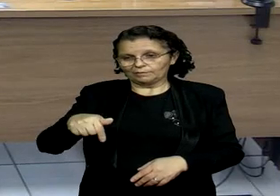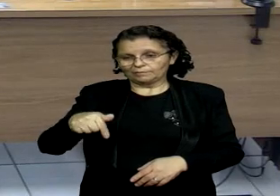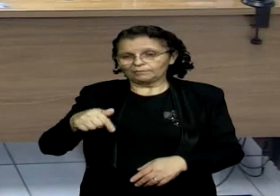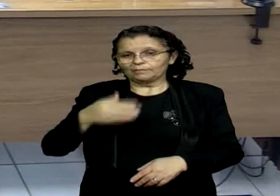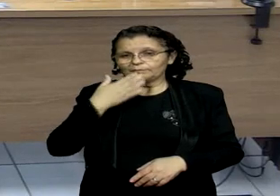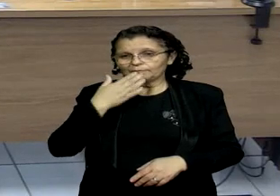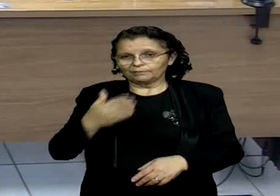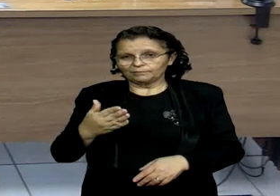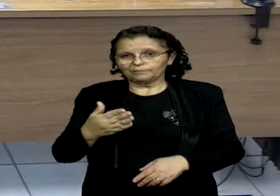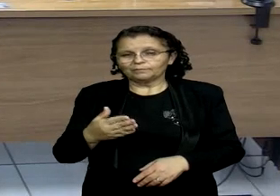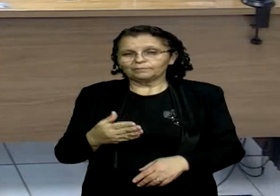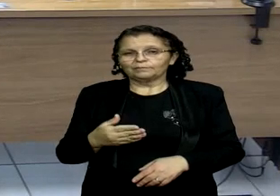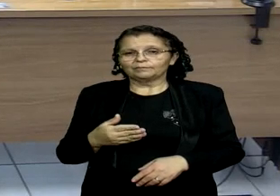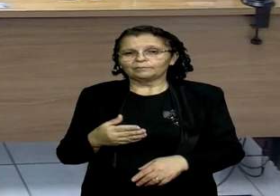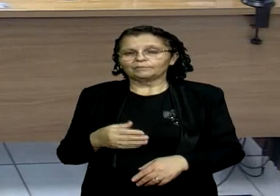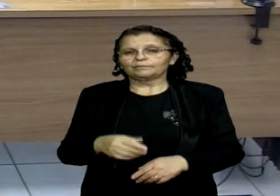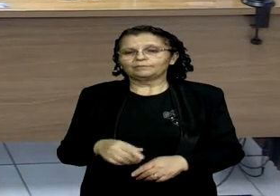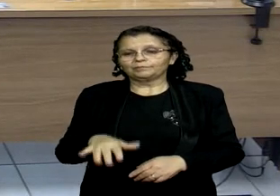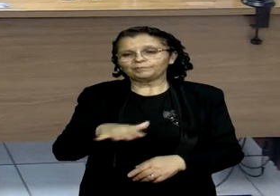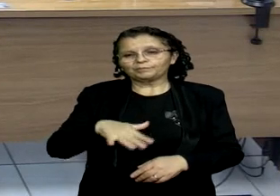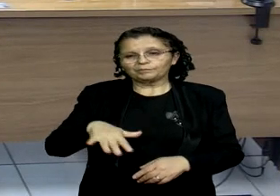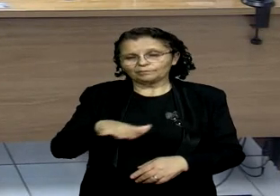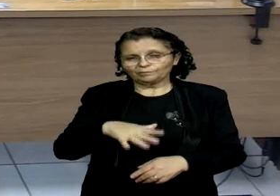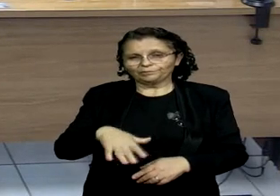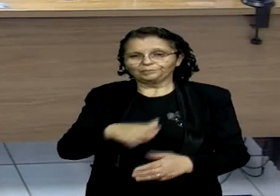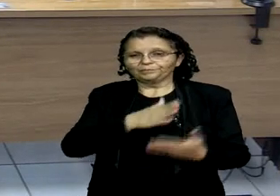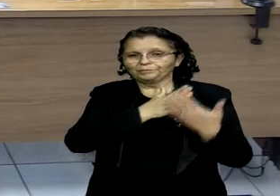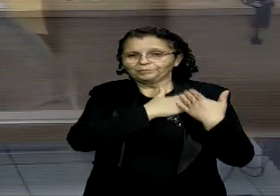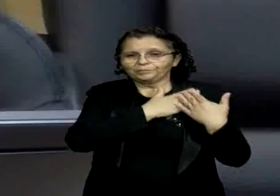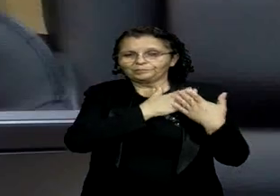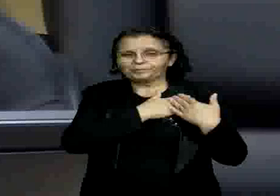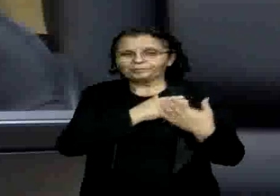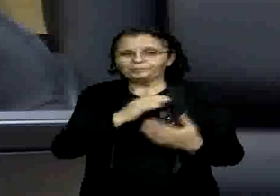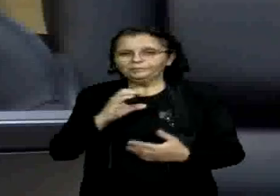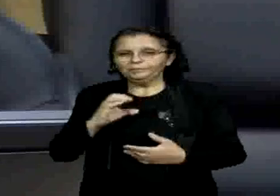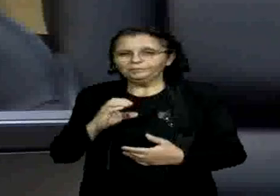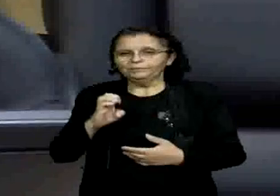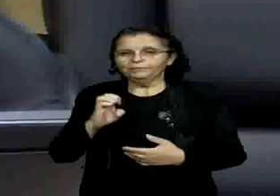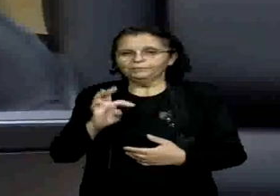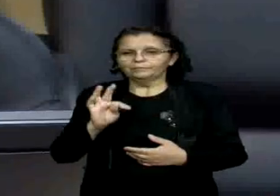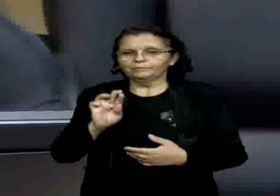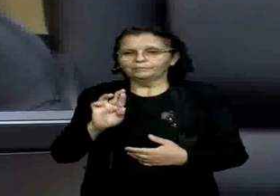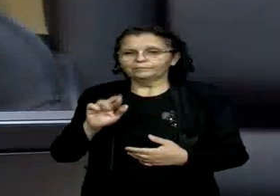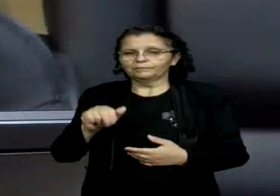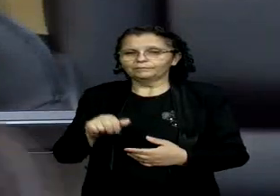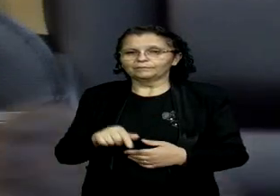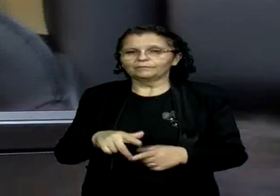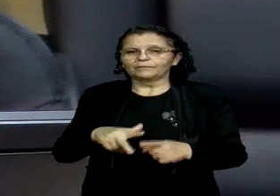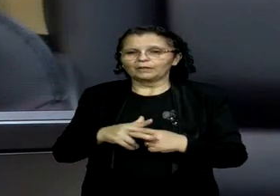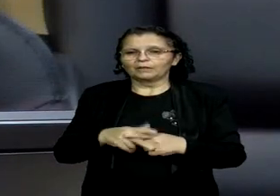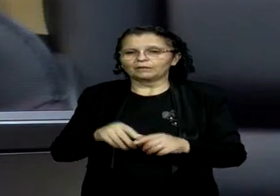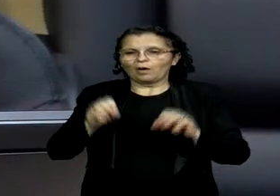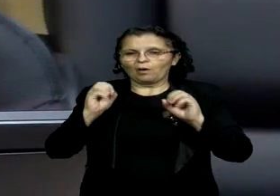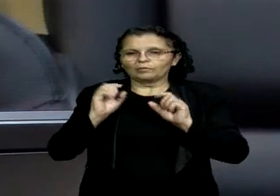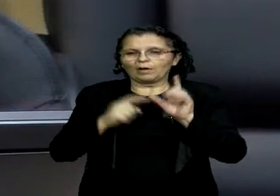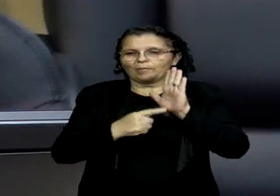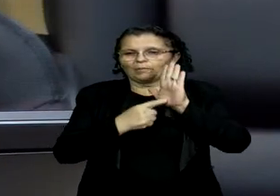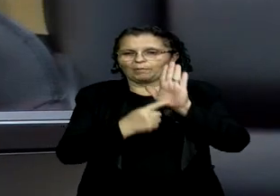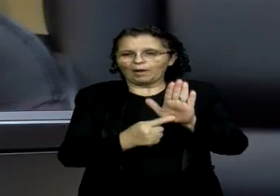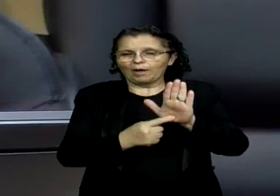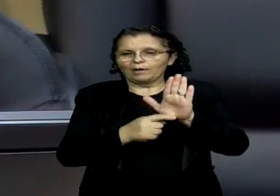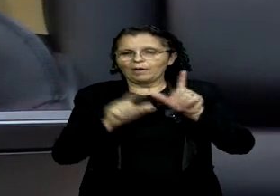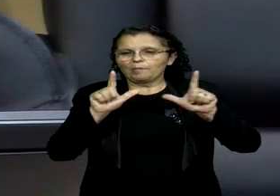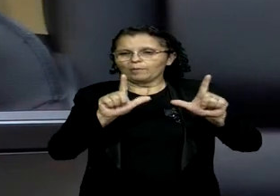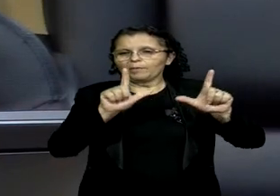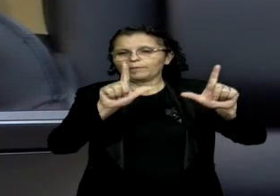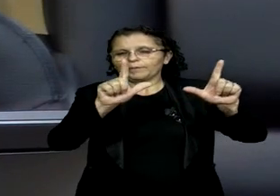solicitando ao Poder Executivo para que determine ao setor competente, o CETRAN, manutenção de placas de sinalização da rua